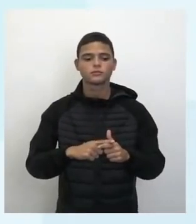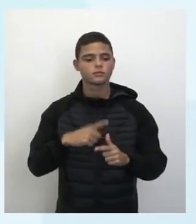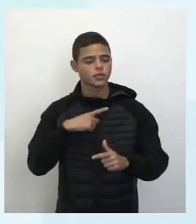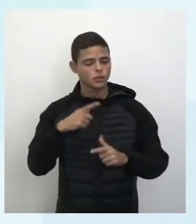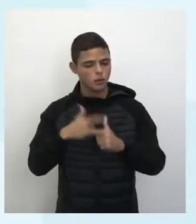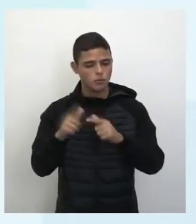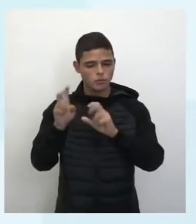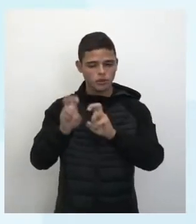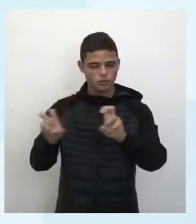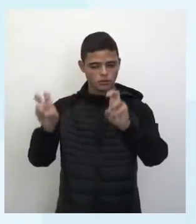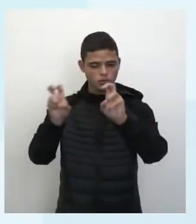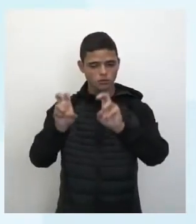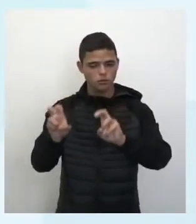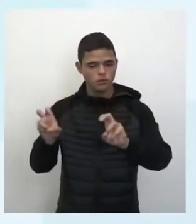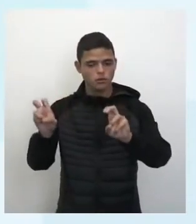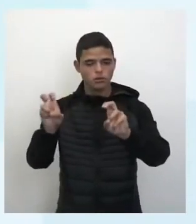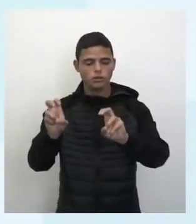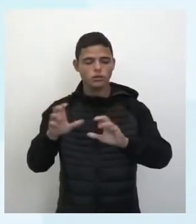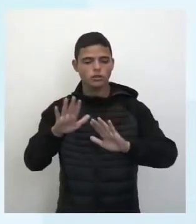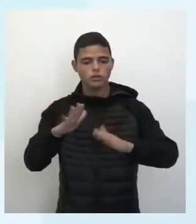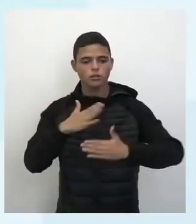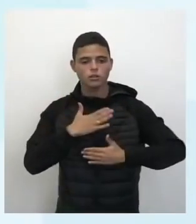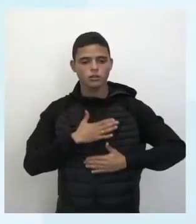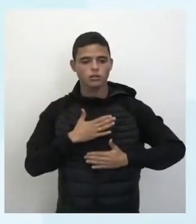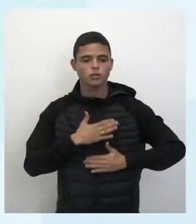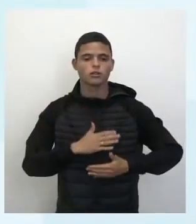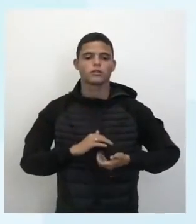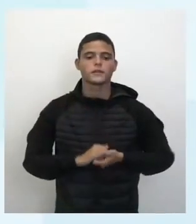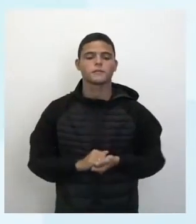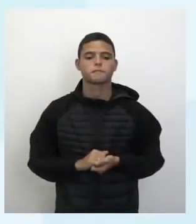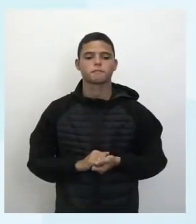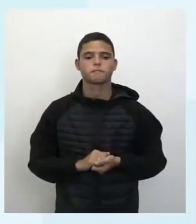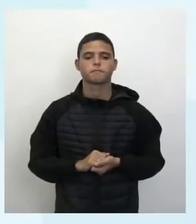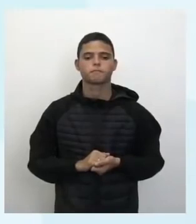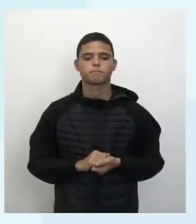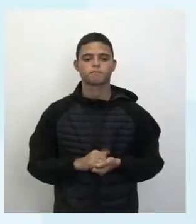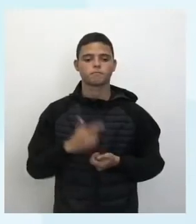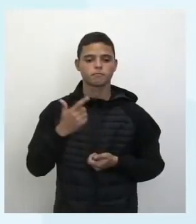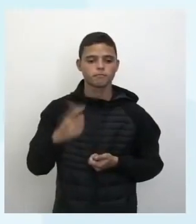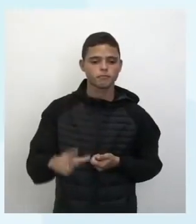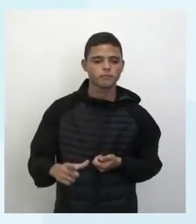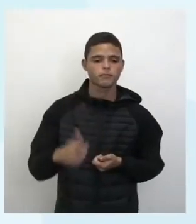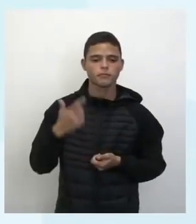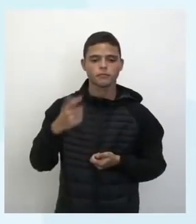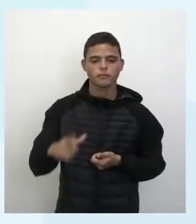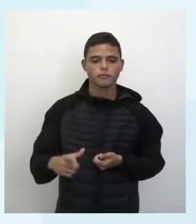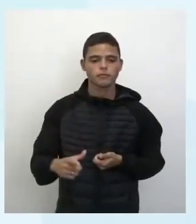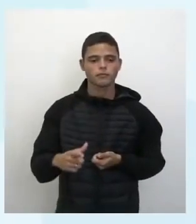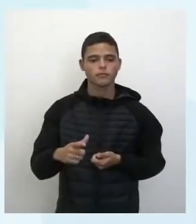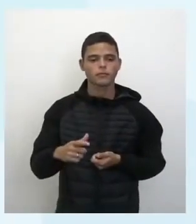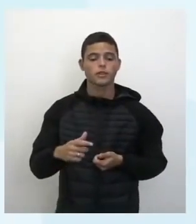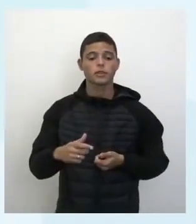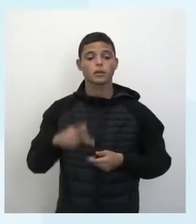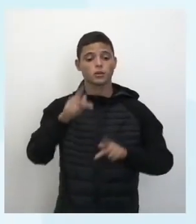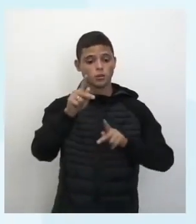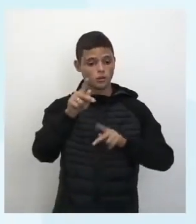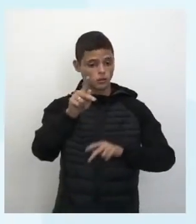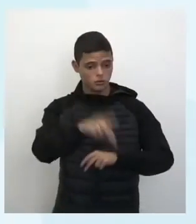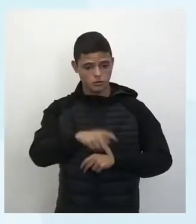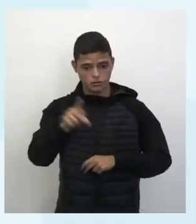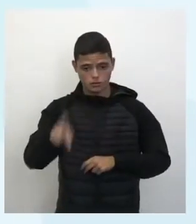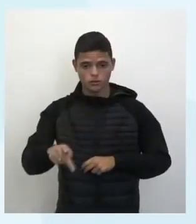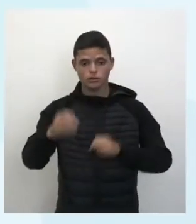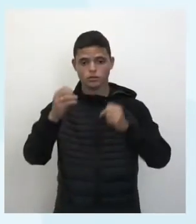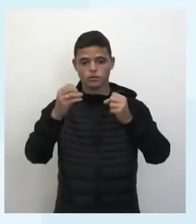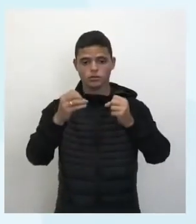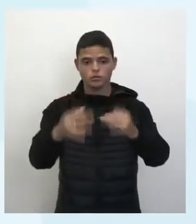pôr o lápis de novo. Vamos lá, a caneta está colocada. Beleza. Vamos para a próxima, então. Olha lá, o professor explicou, né? É